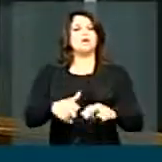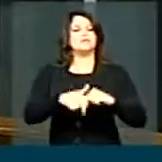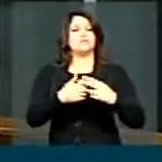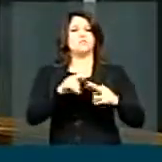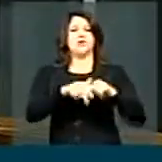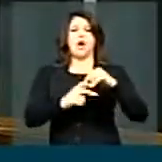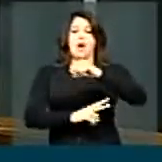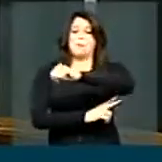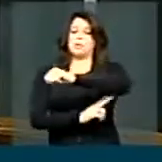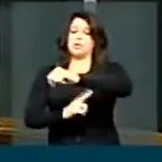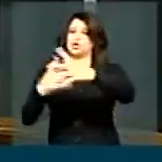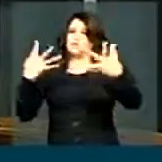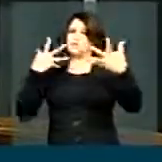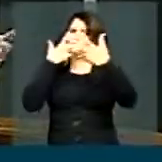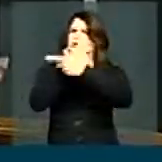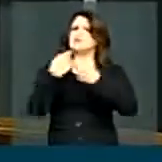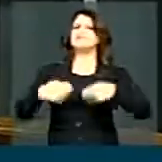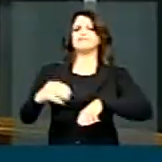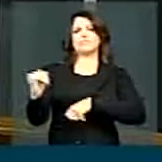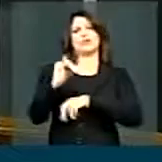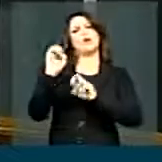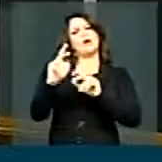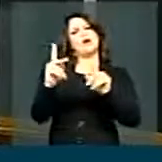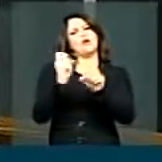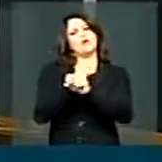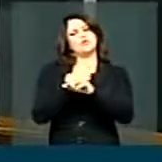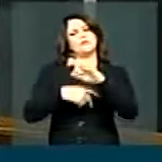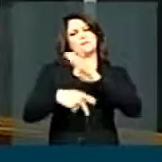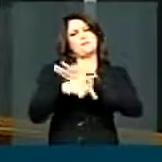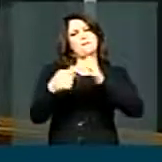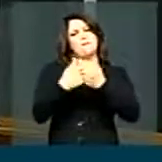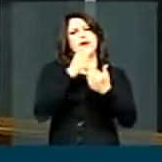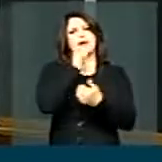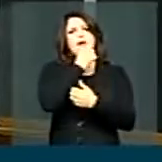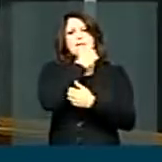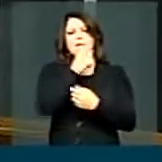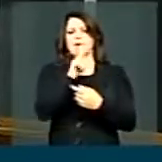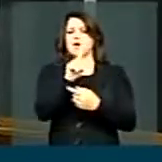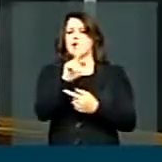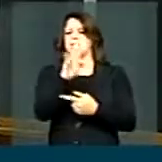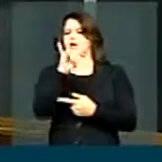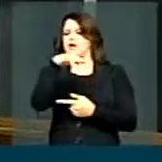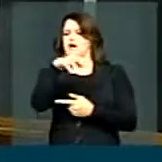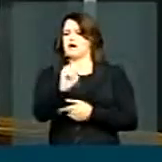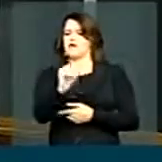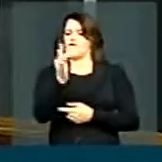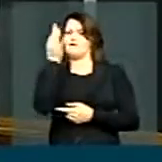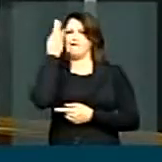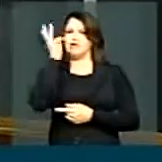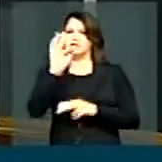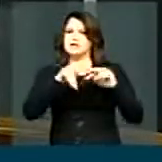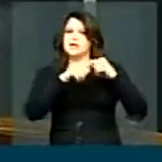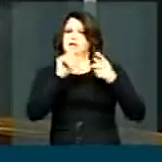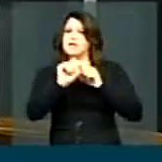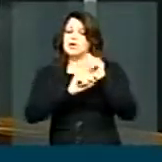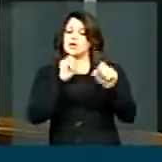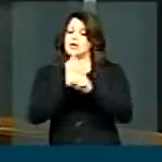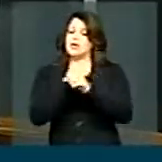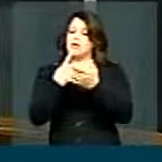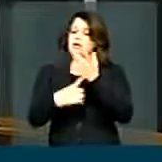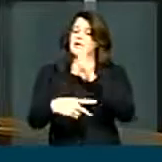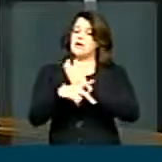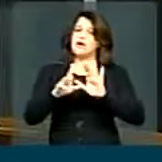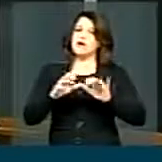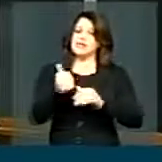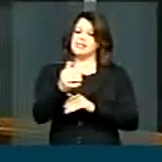porque uma ponte bonita e necessária foi construída lá na fronteira do Amapá com a Guiana Francesa. Essa audiência pública será na Comissão do Trabalho a partir